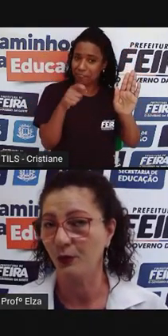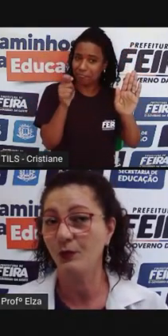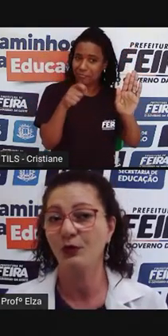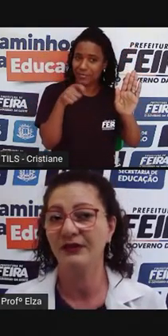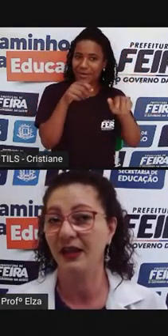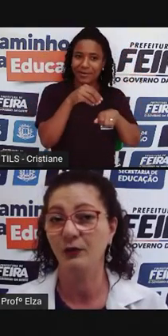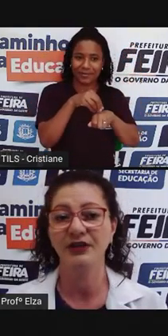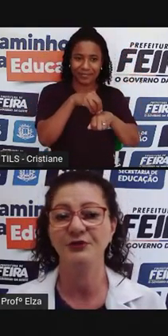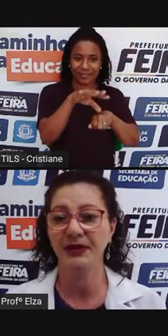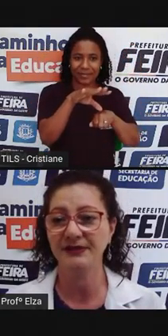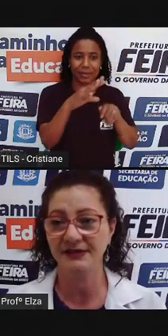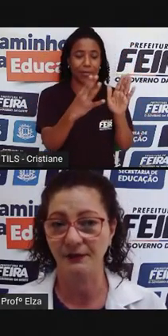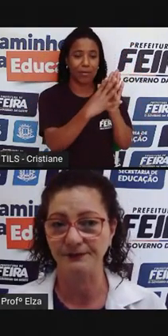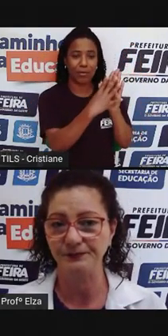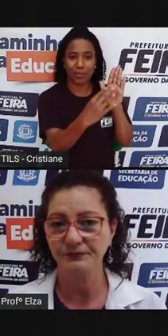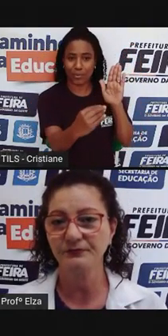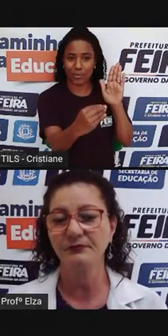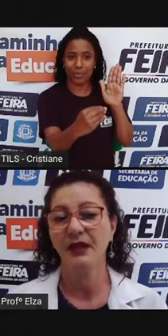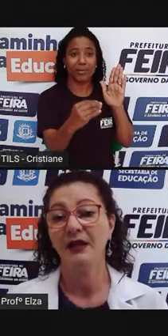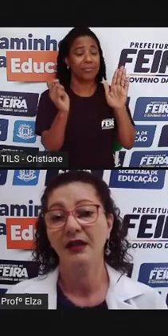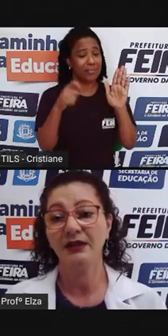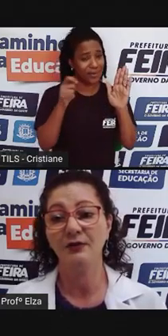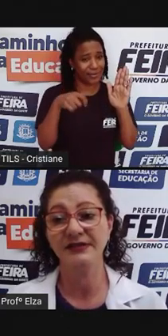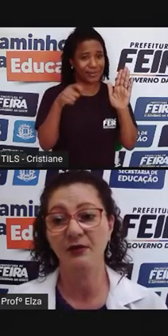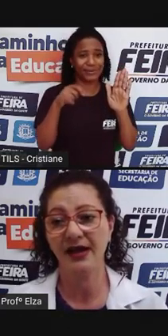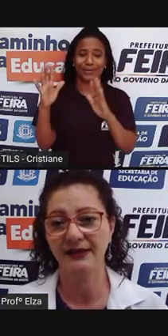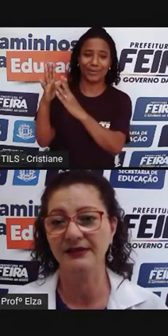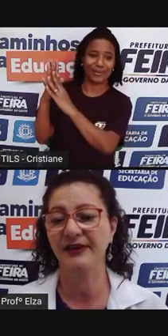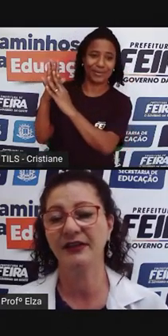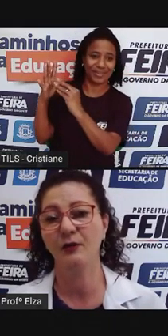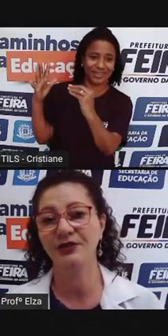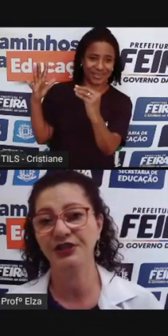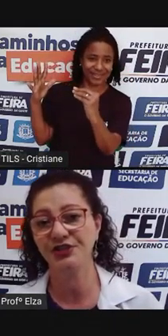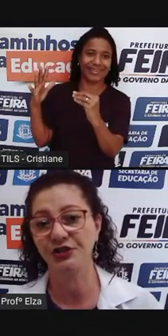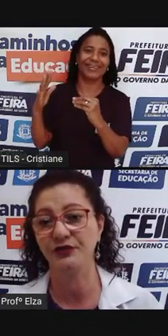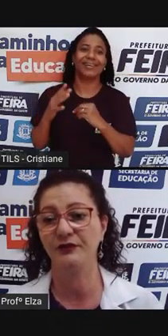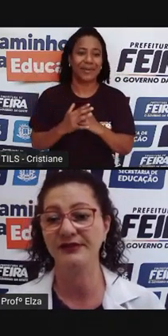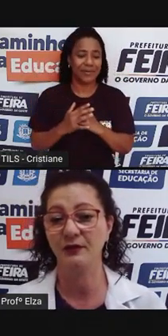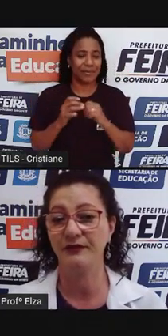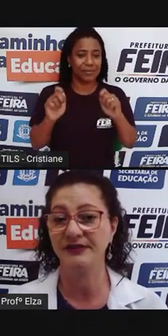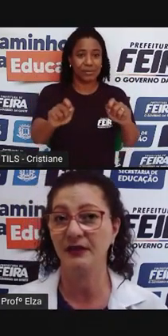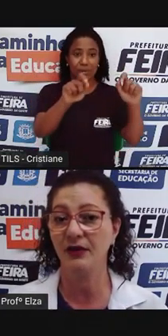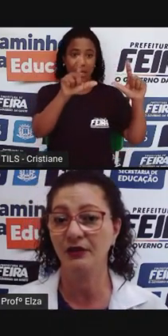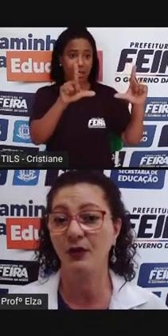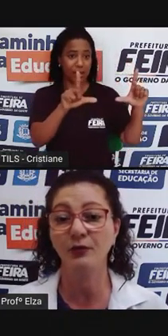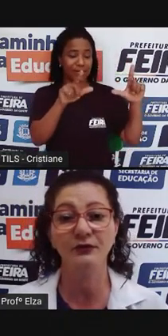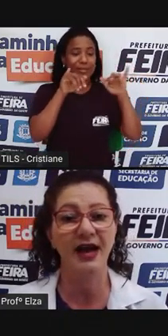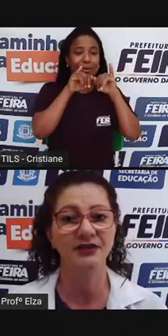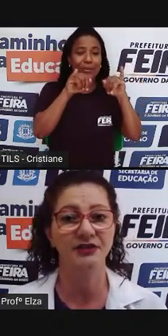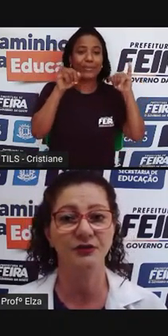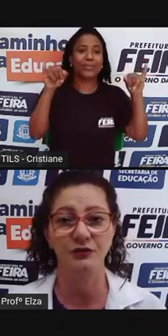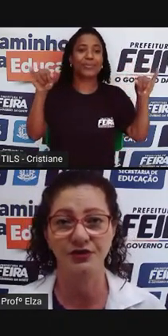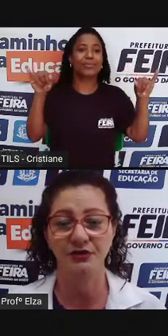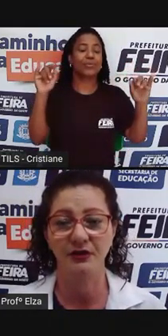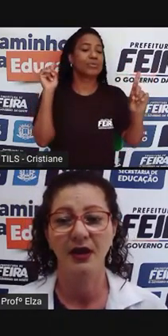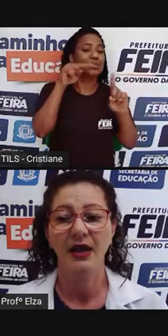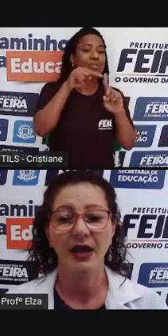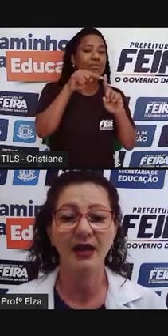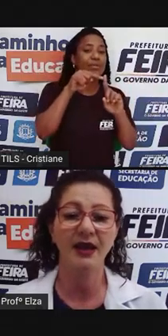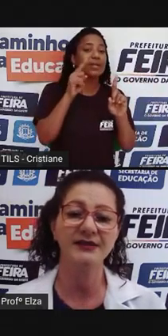exemplo, um modelo, uma inspiração. Então o seu cartaz vai ter o objetivo de você convencer um leitor a mudar de